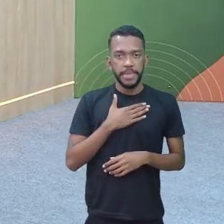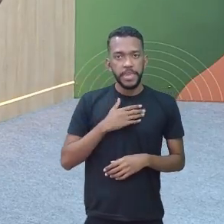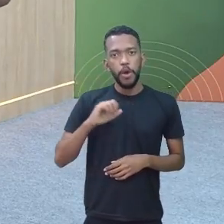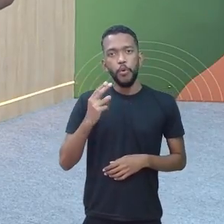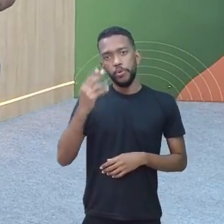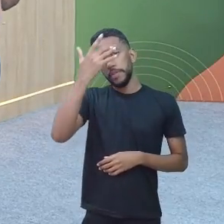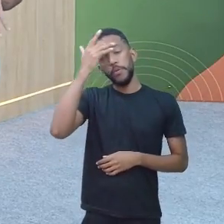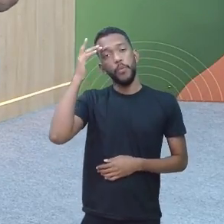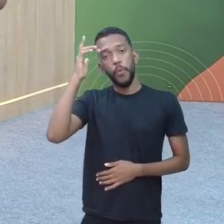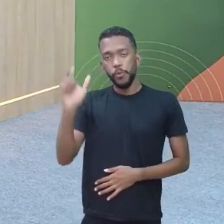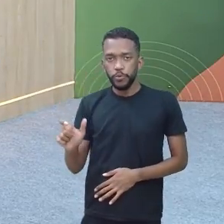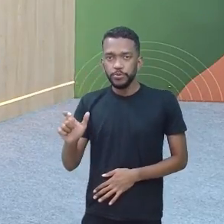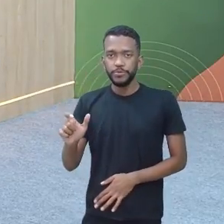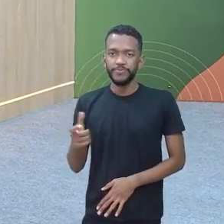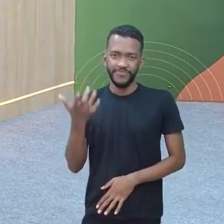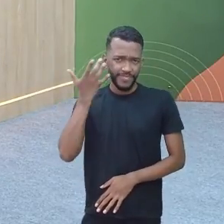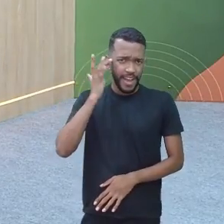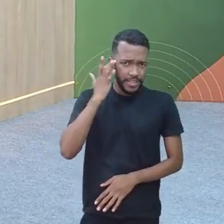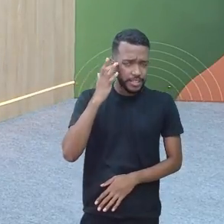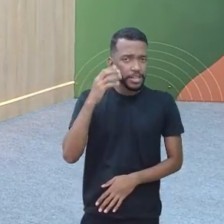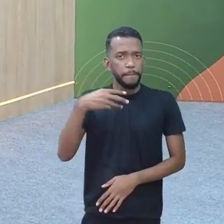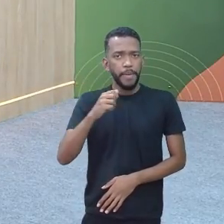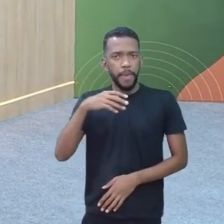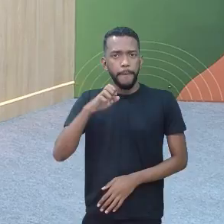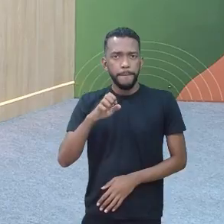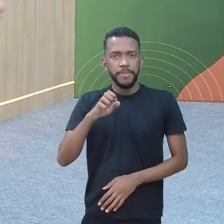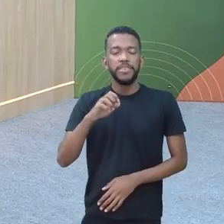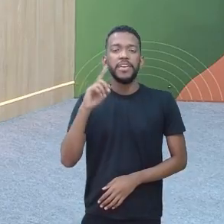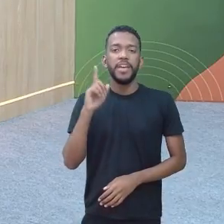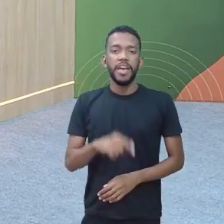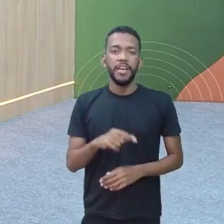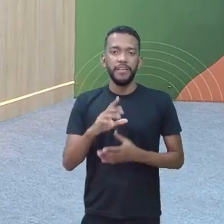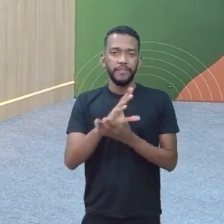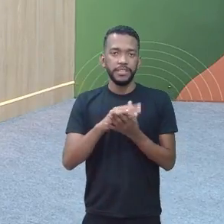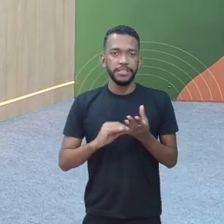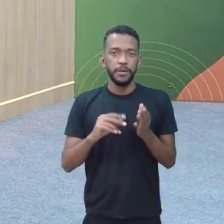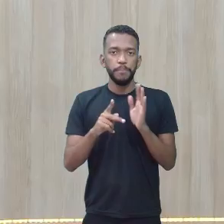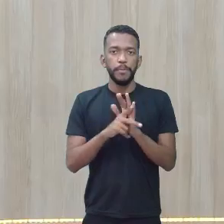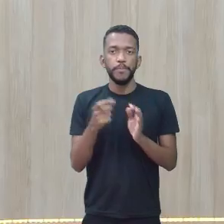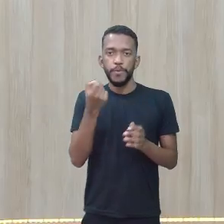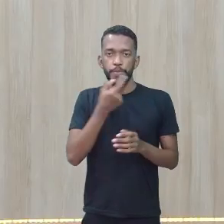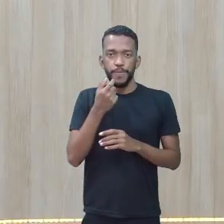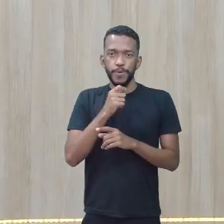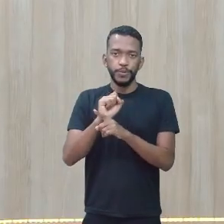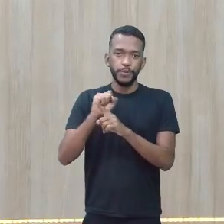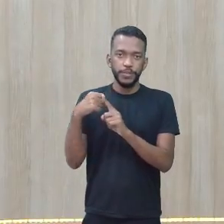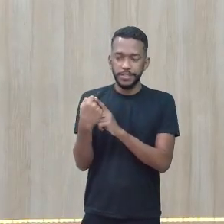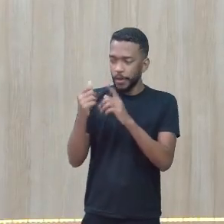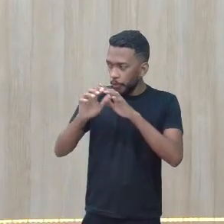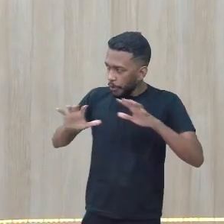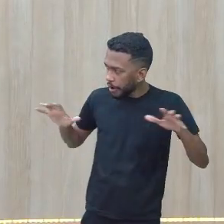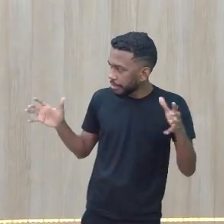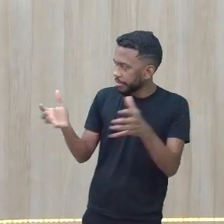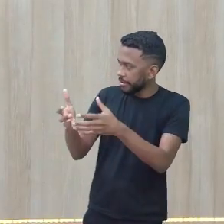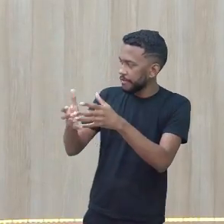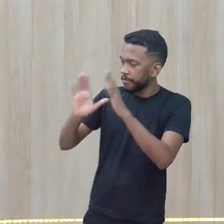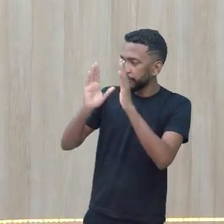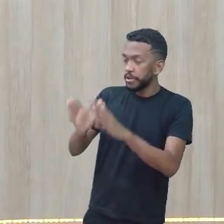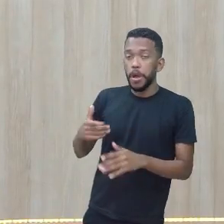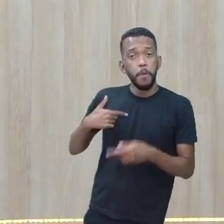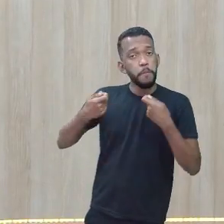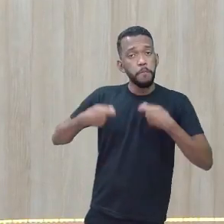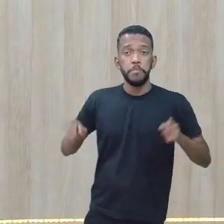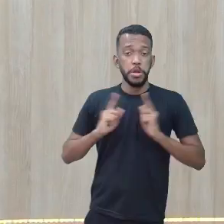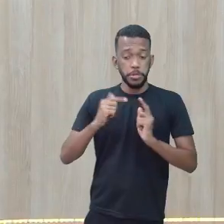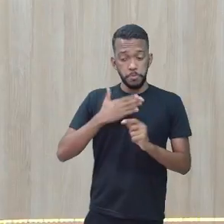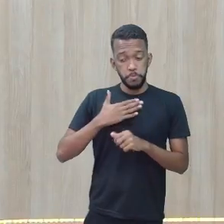outro? Então, seria um meme aí uma versão do humor social, do humor coletivo, em que eu não preciso desenvolver